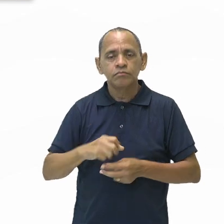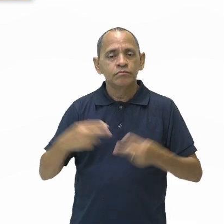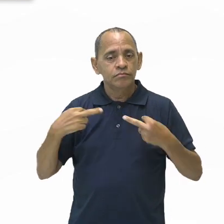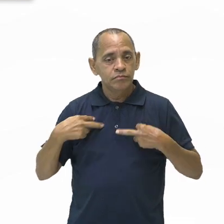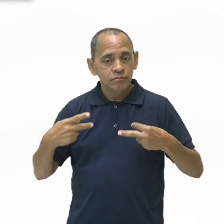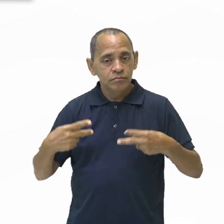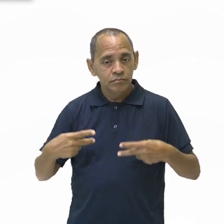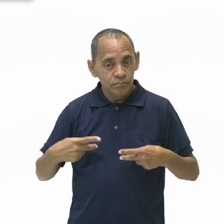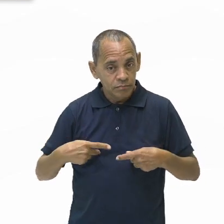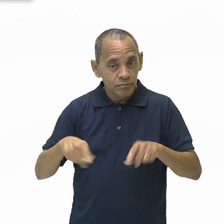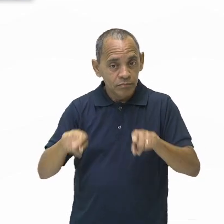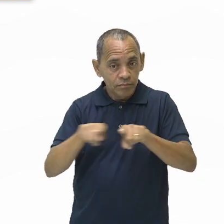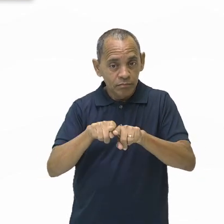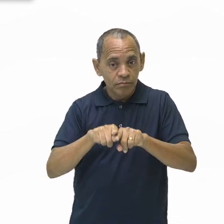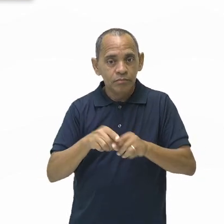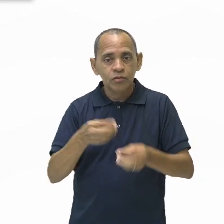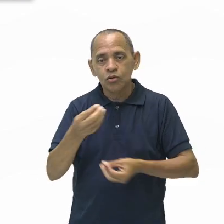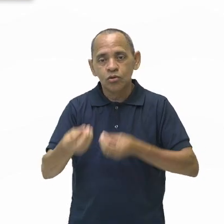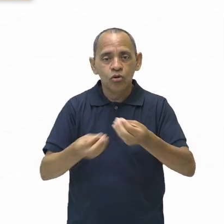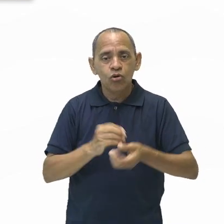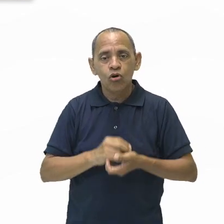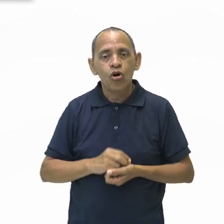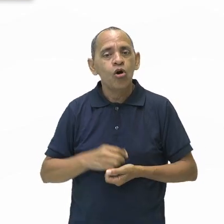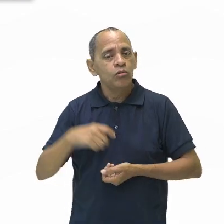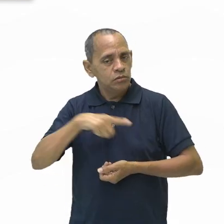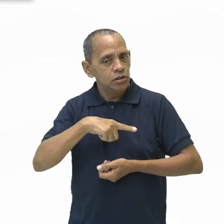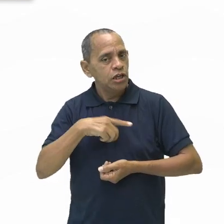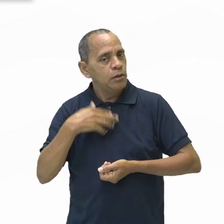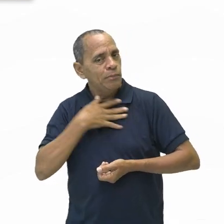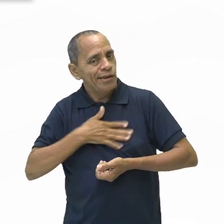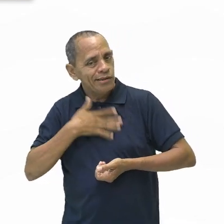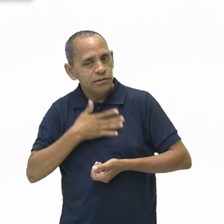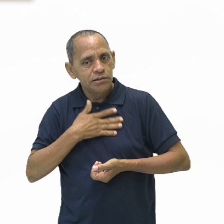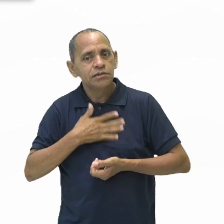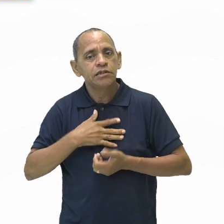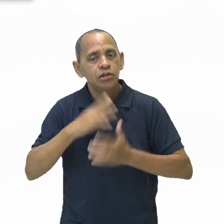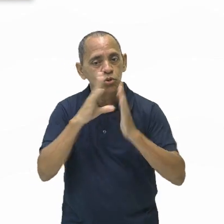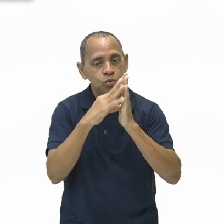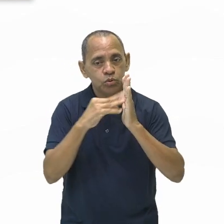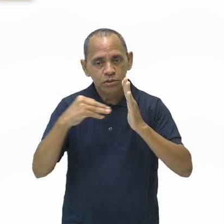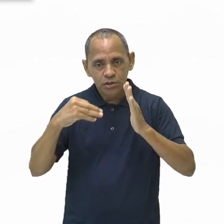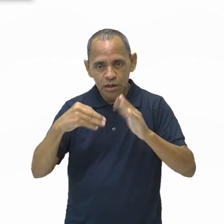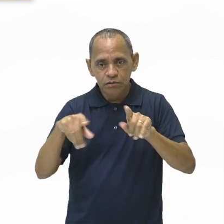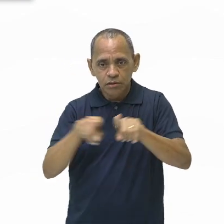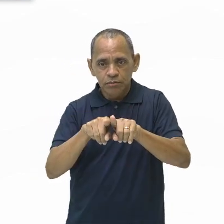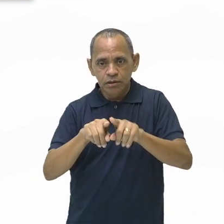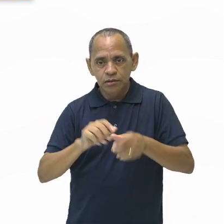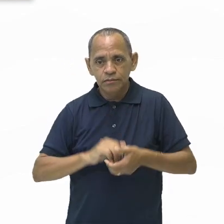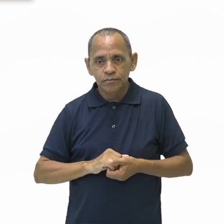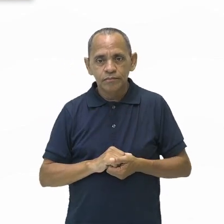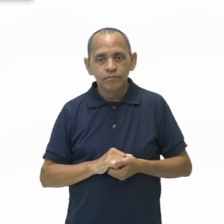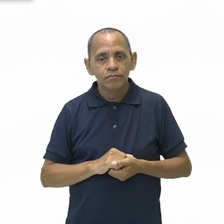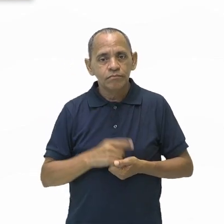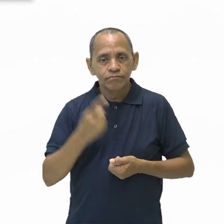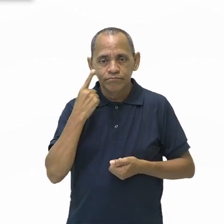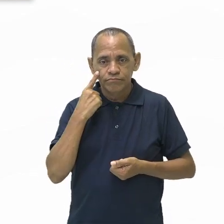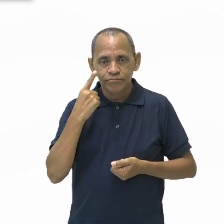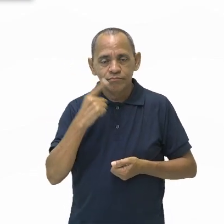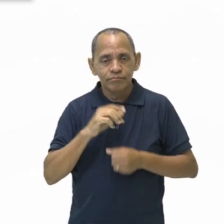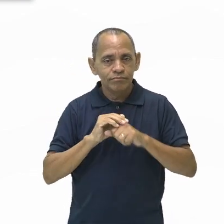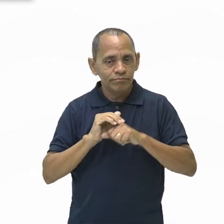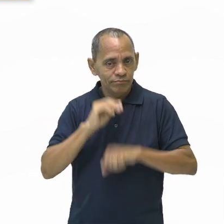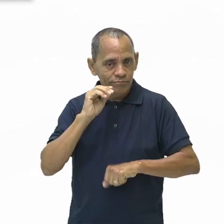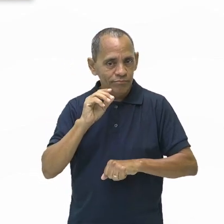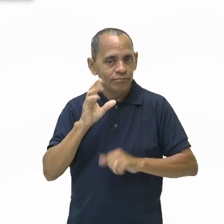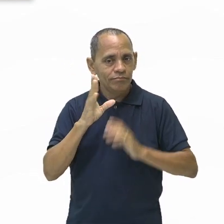no imitado, né? Se comprazem no imitado. Muito bem, então vejam aí que para ele, o maior imitador